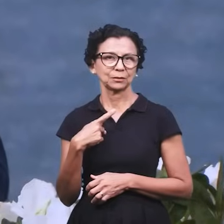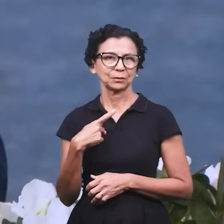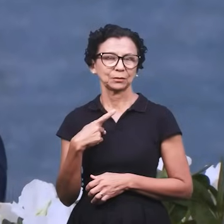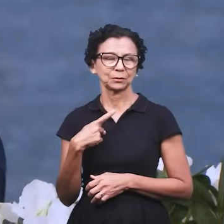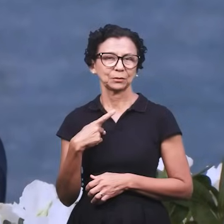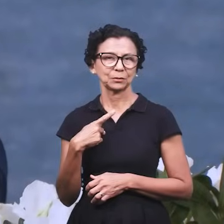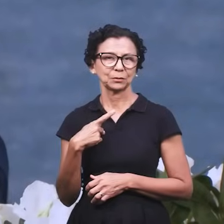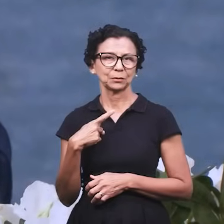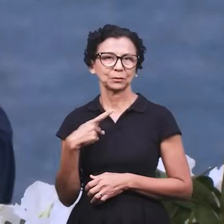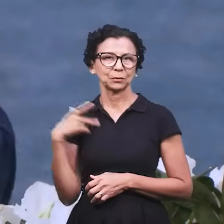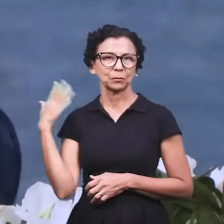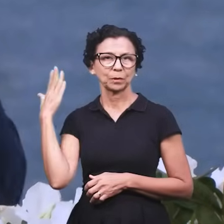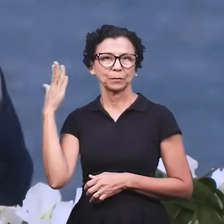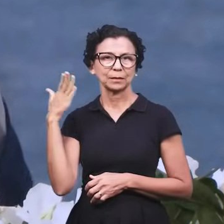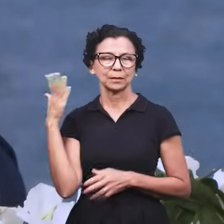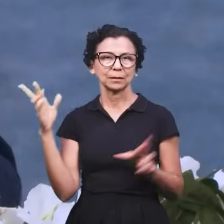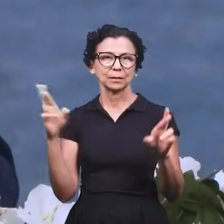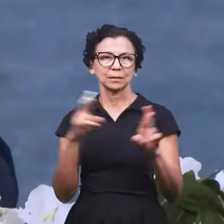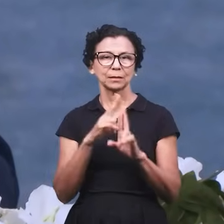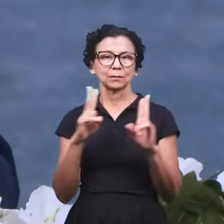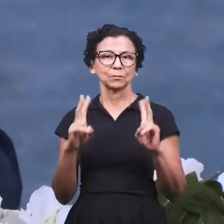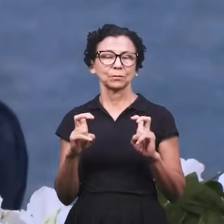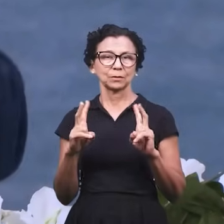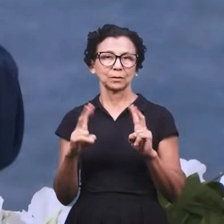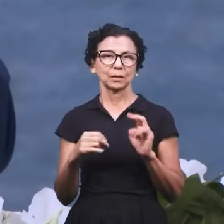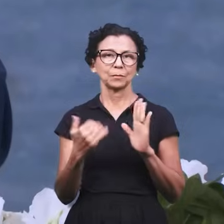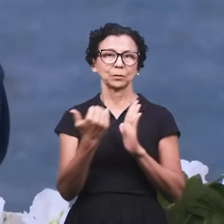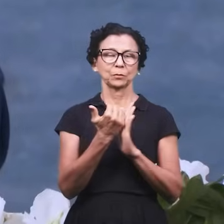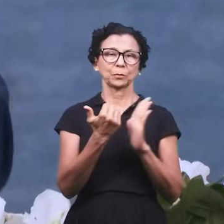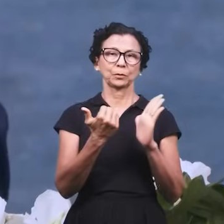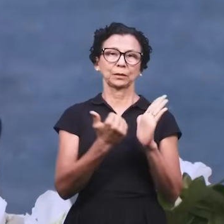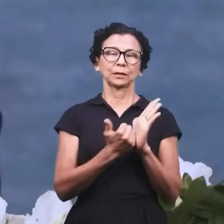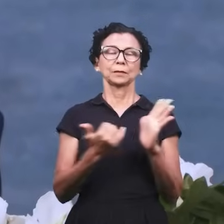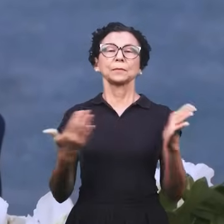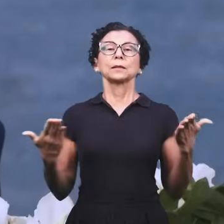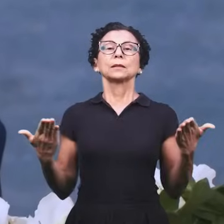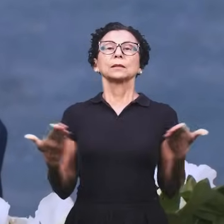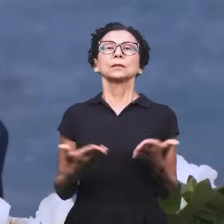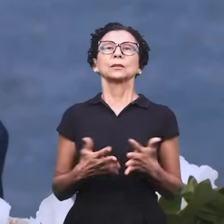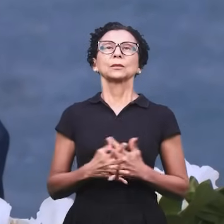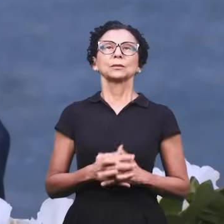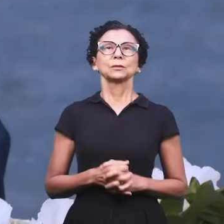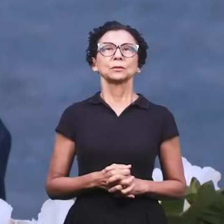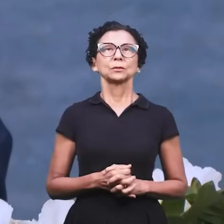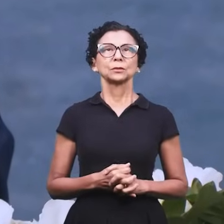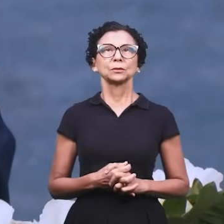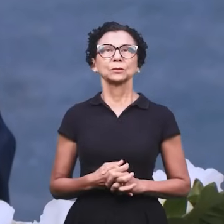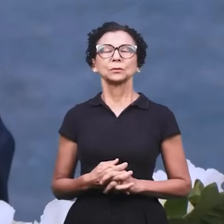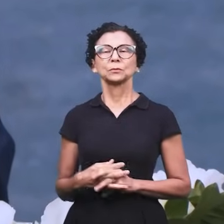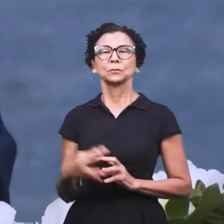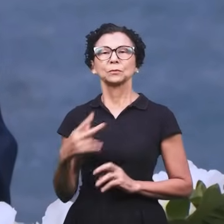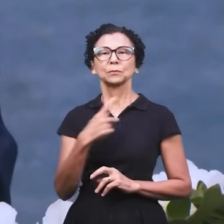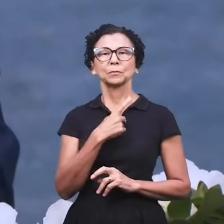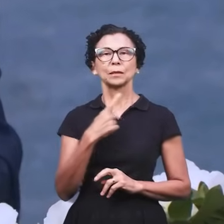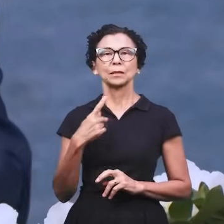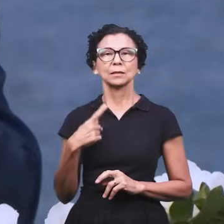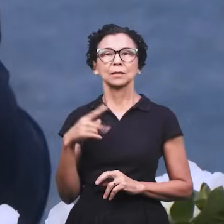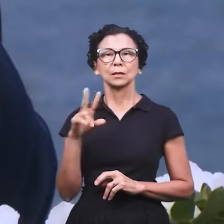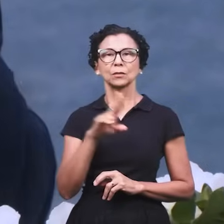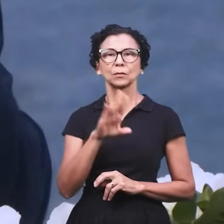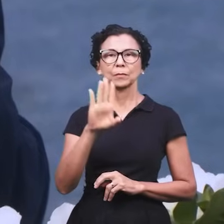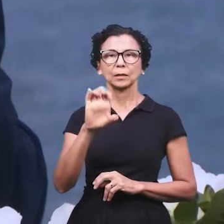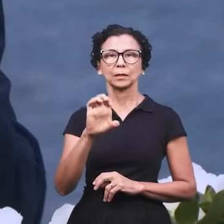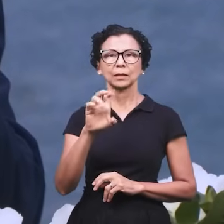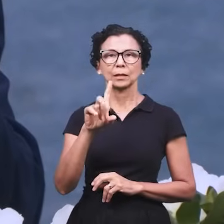palavra ligada ao tema do nosso programa. E hoje estará conosco o pastor Eduardo Níquel, que é